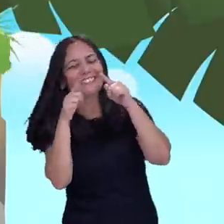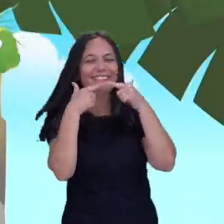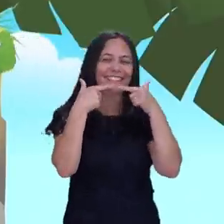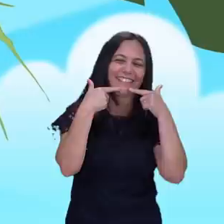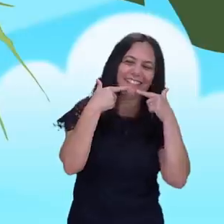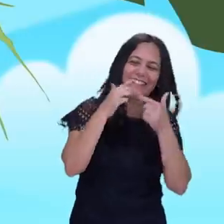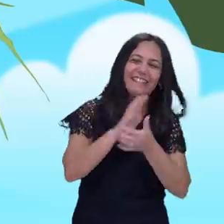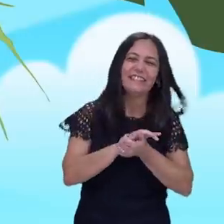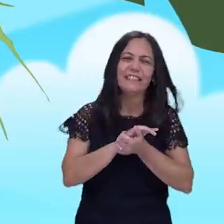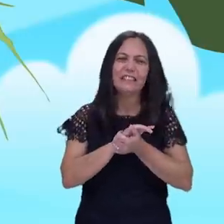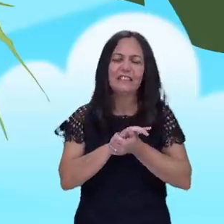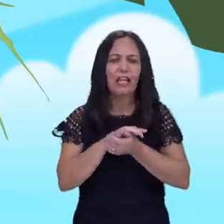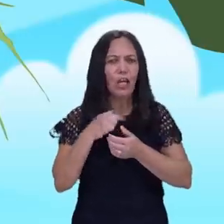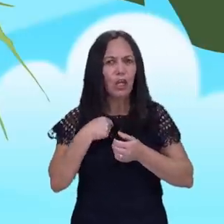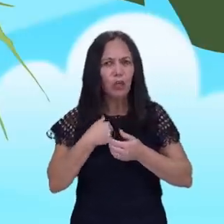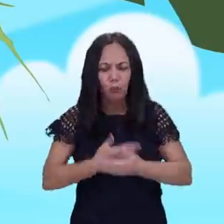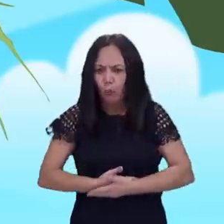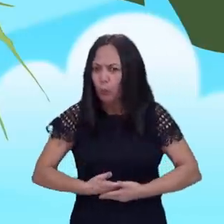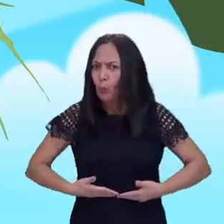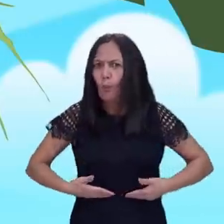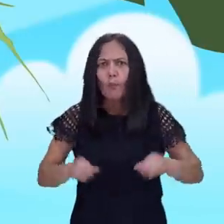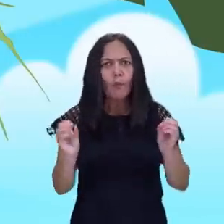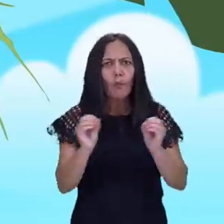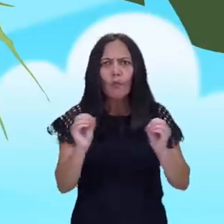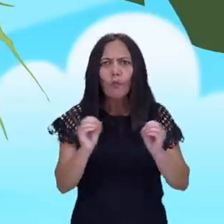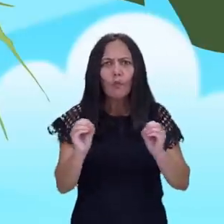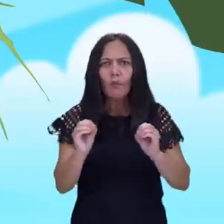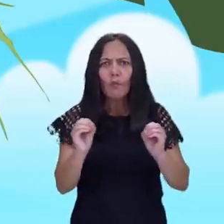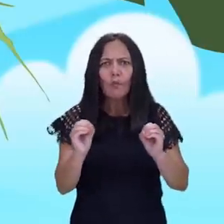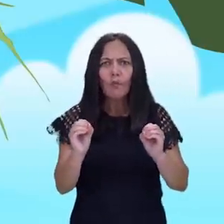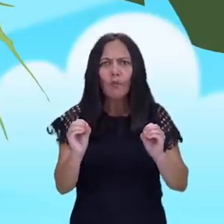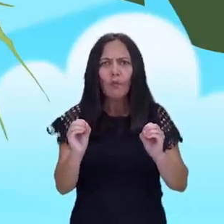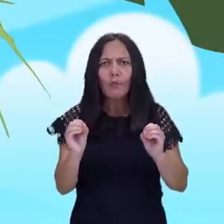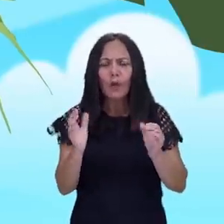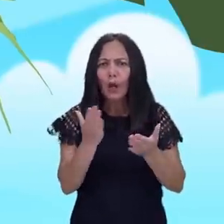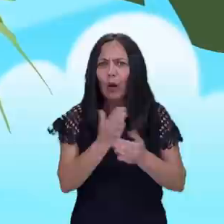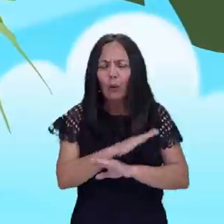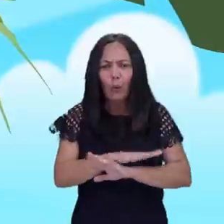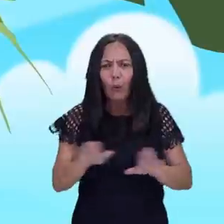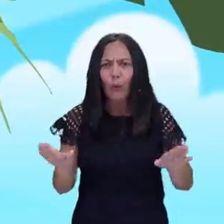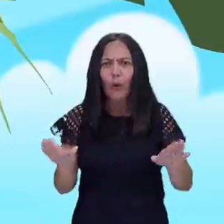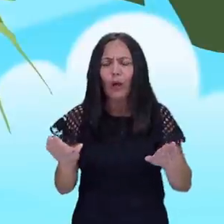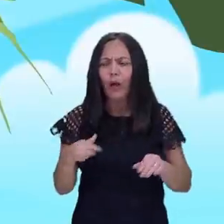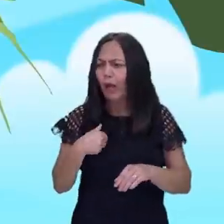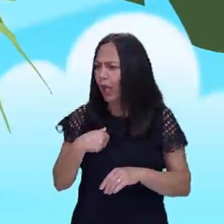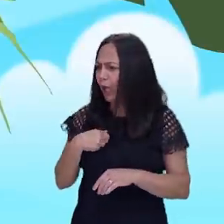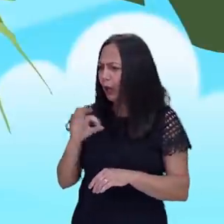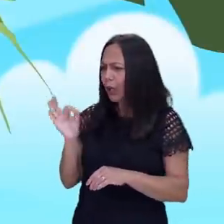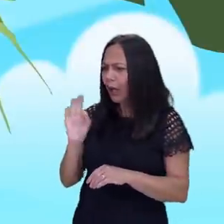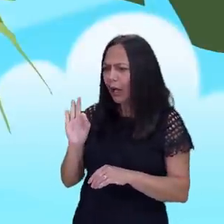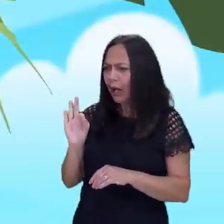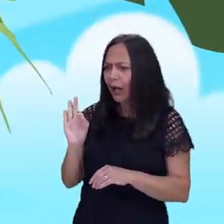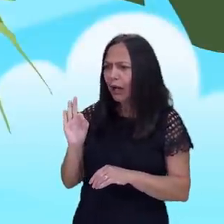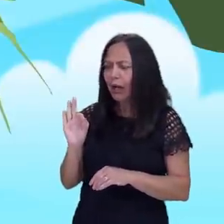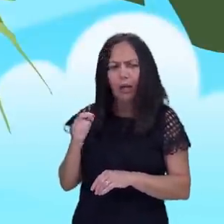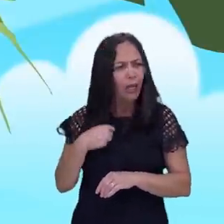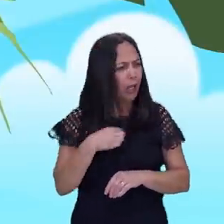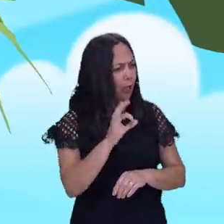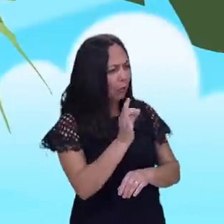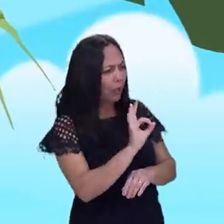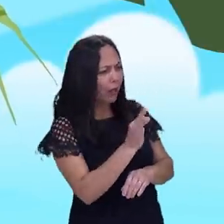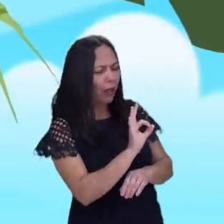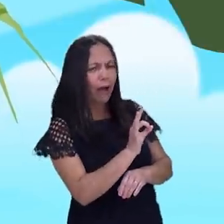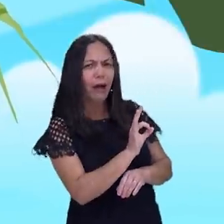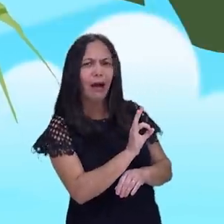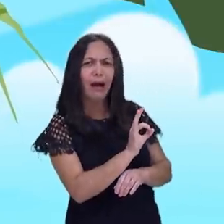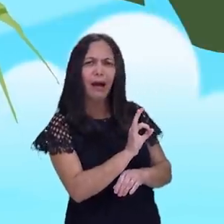Ei, eu não tô mais com fome. Nem um pouquinho. É, eu também não. Eu